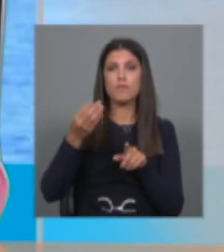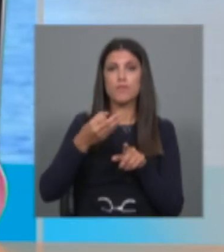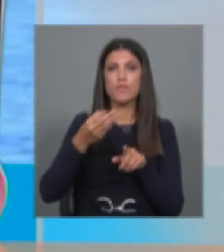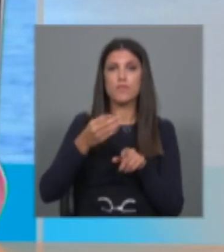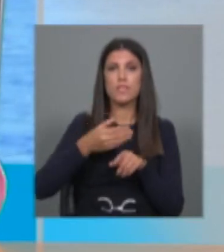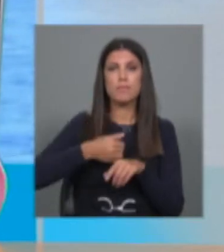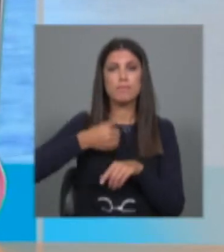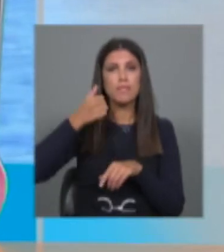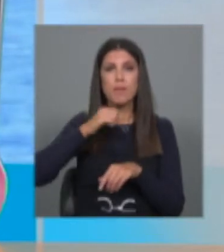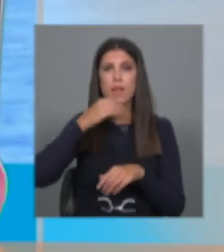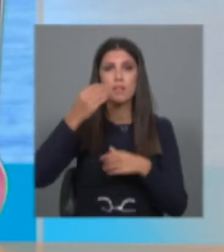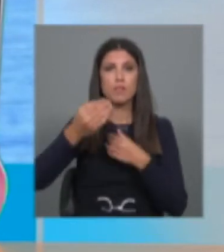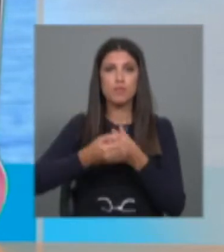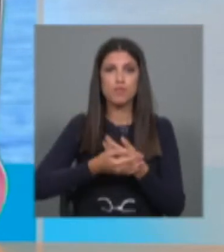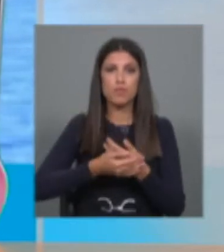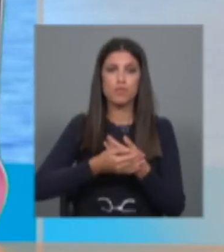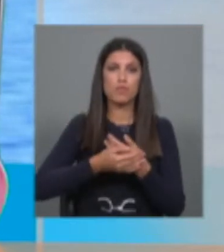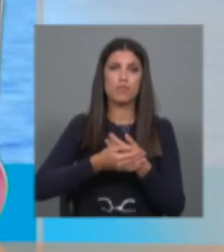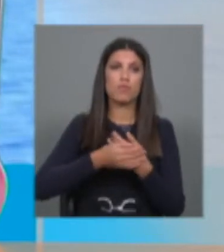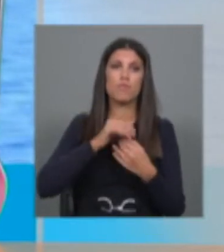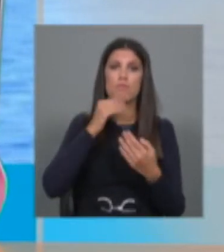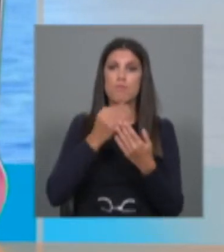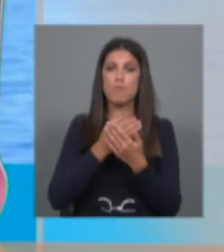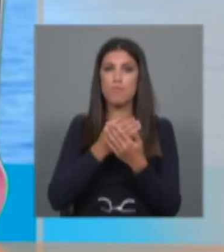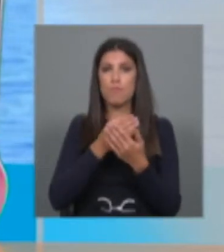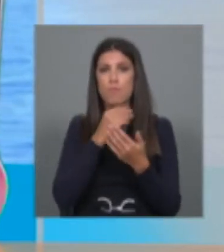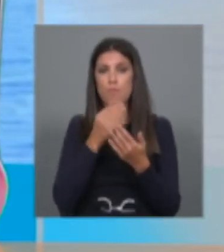velhos a ter taxas de mortalidade mais elevadas,